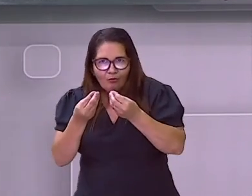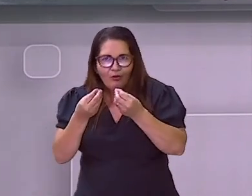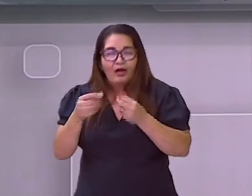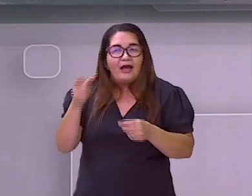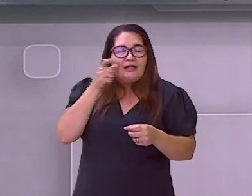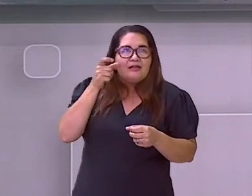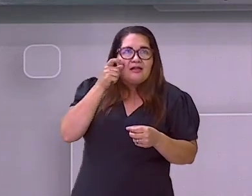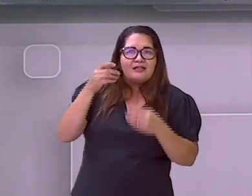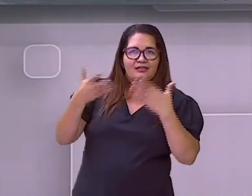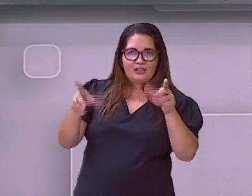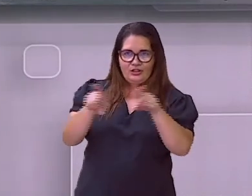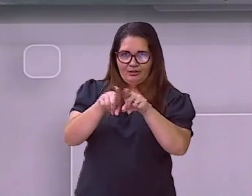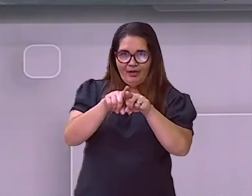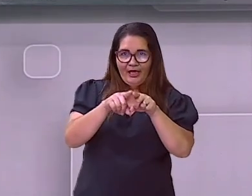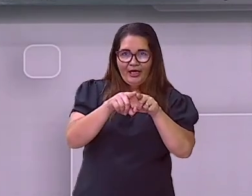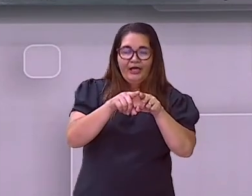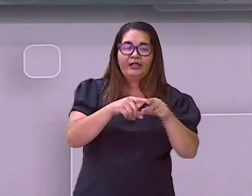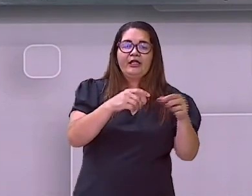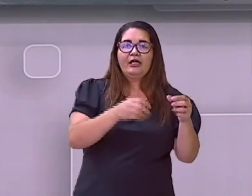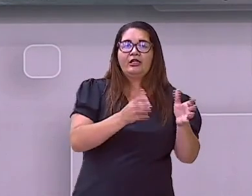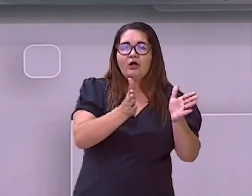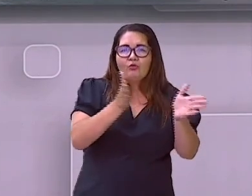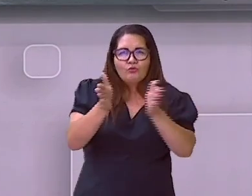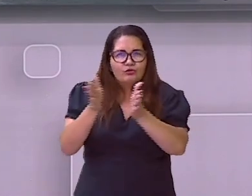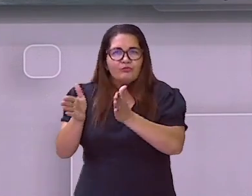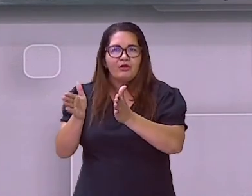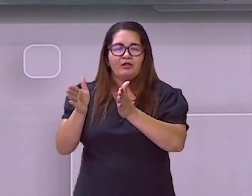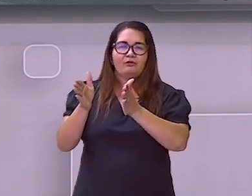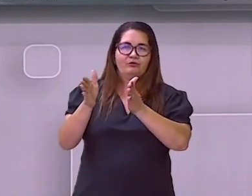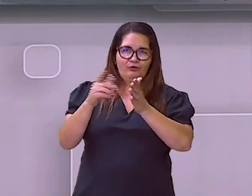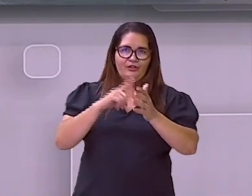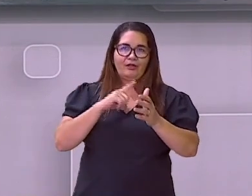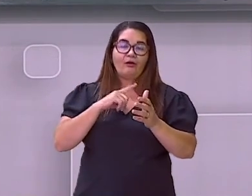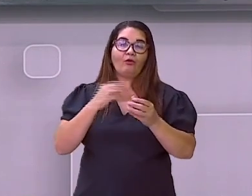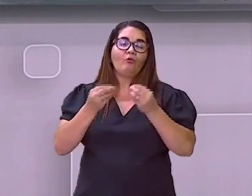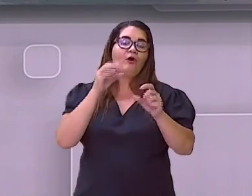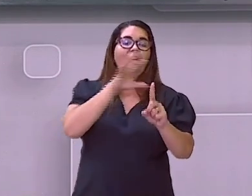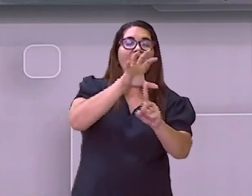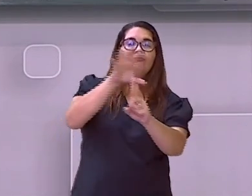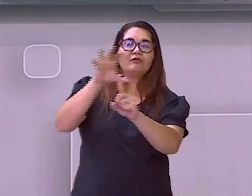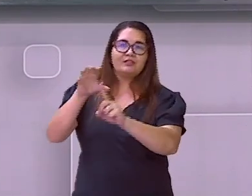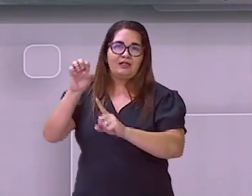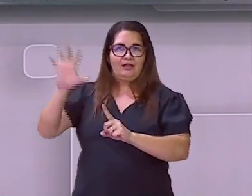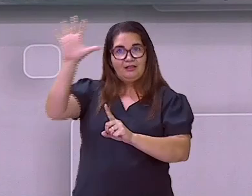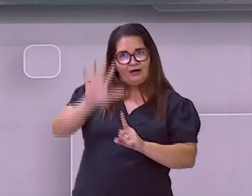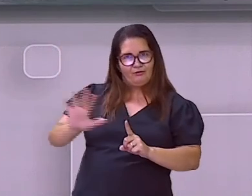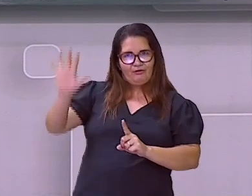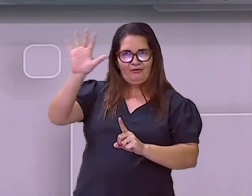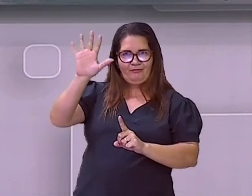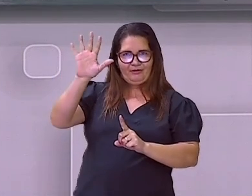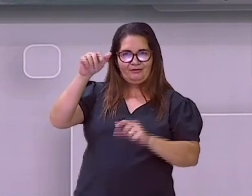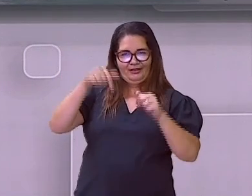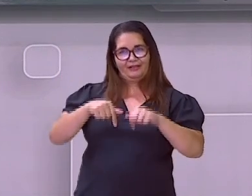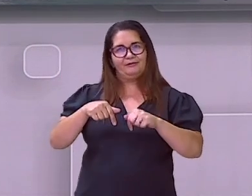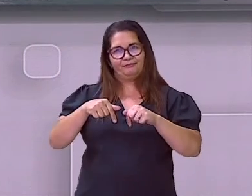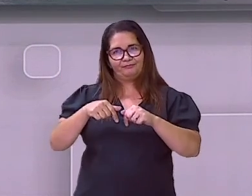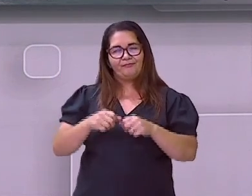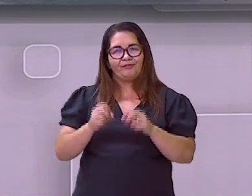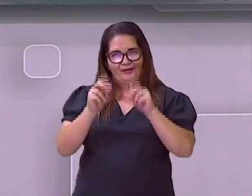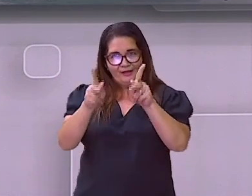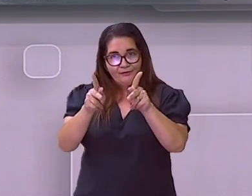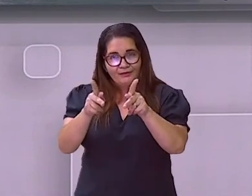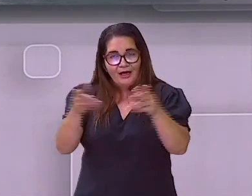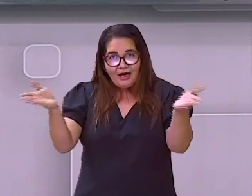tá? E é importante a gente conhecer sobre isso. Tranquilo? E nós vamos ficar por aqui nessa